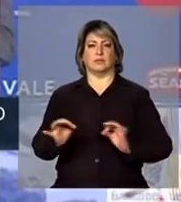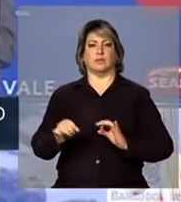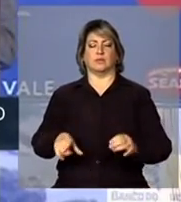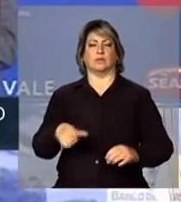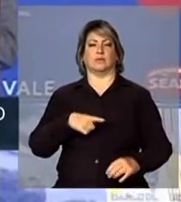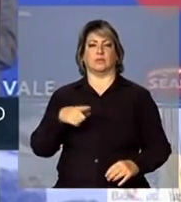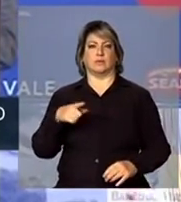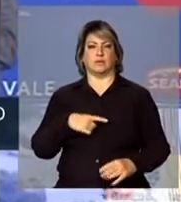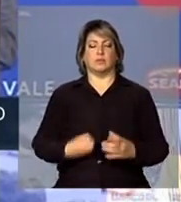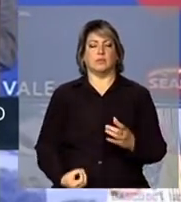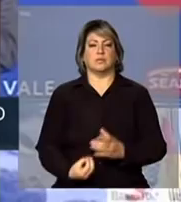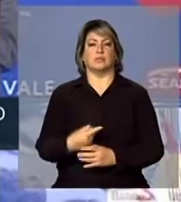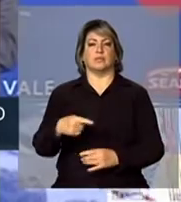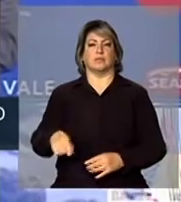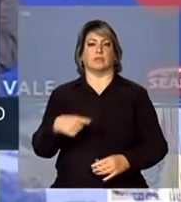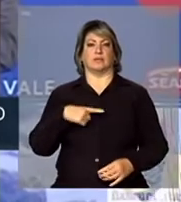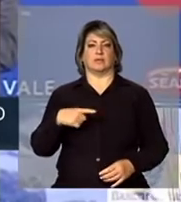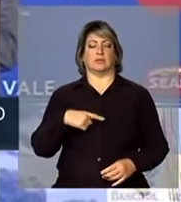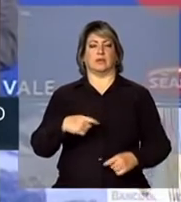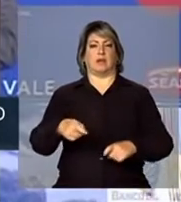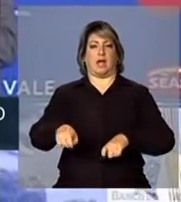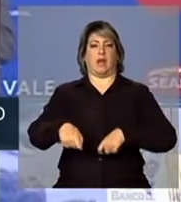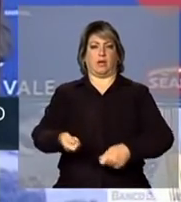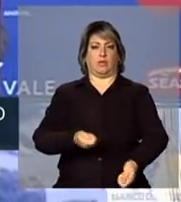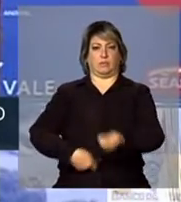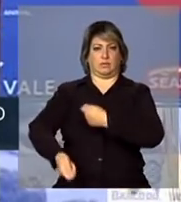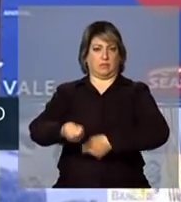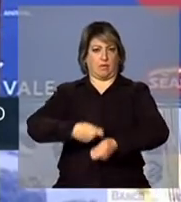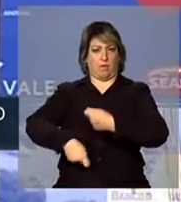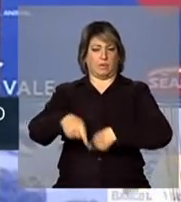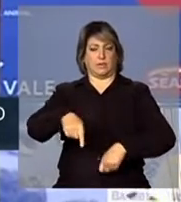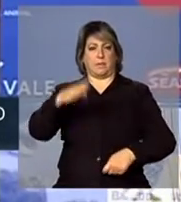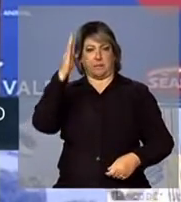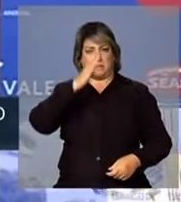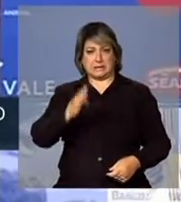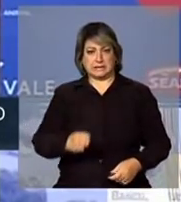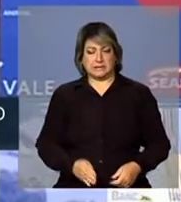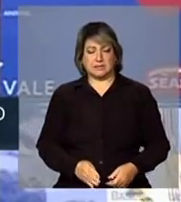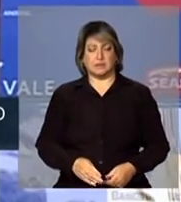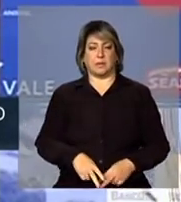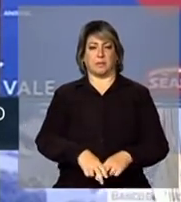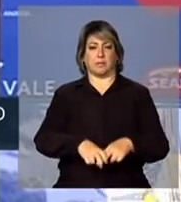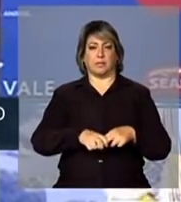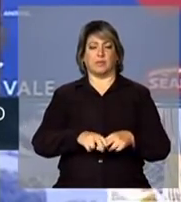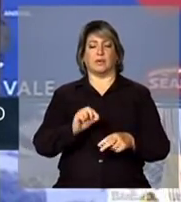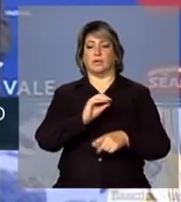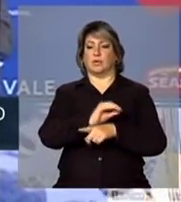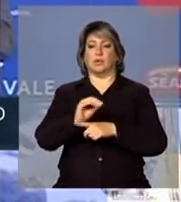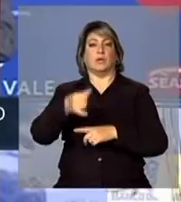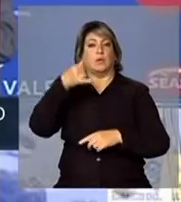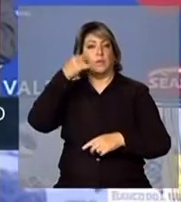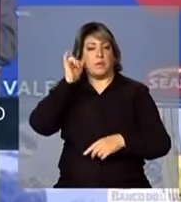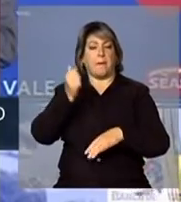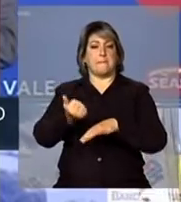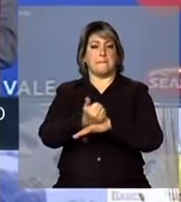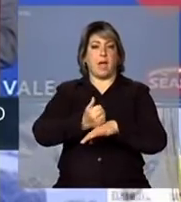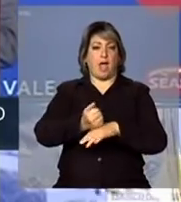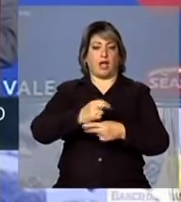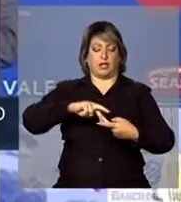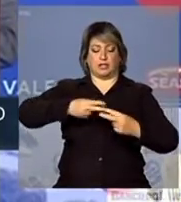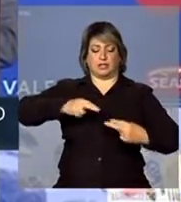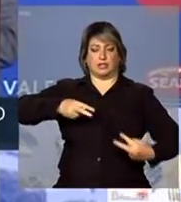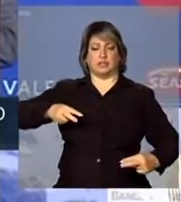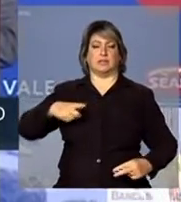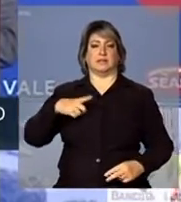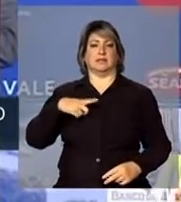uma verdadeira revolução no agronegócio brasileiro, que foi exatamente a criação e a melhoria genética